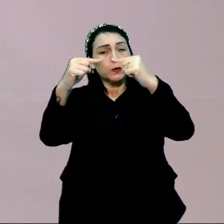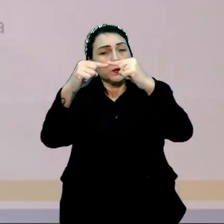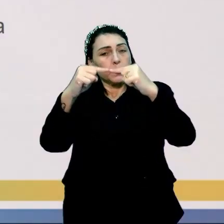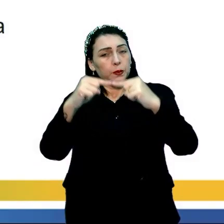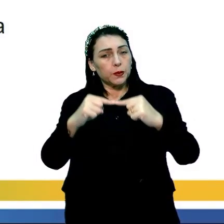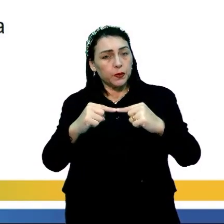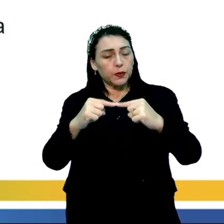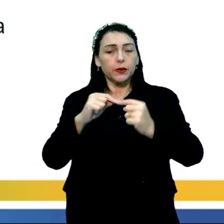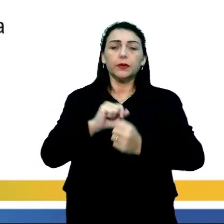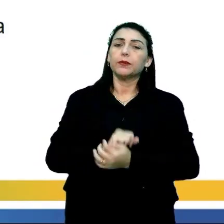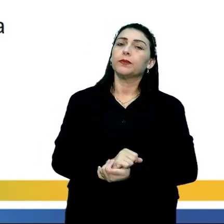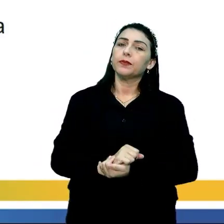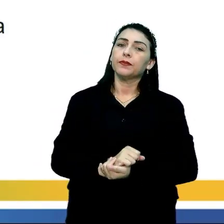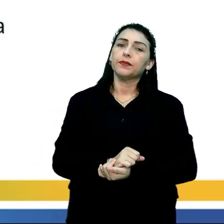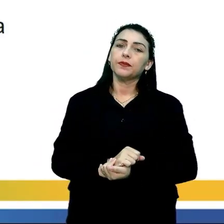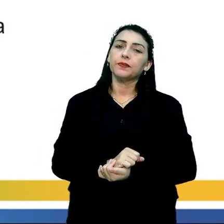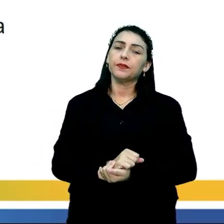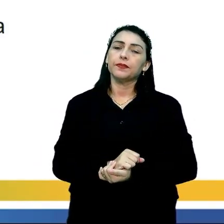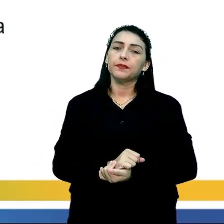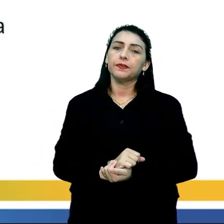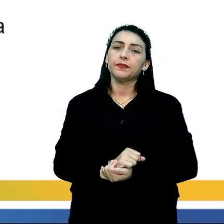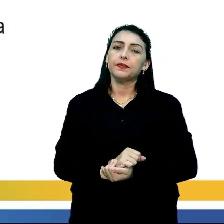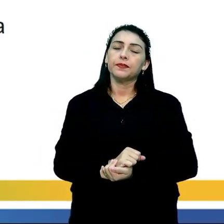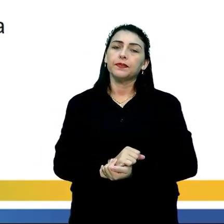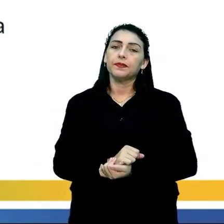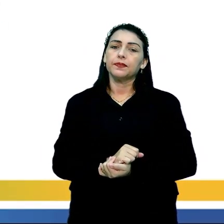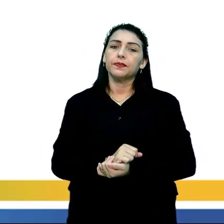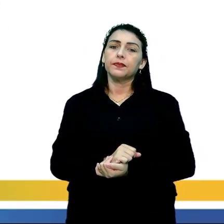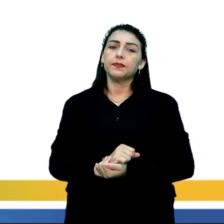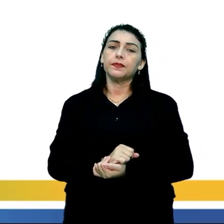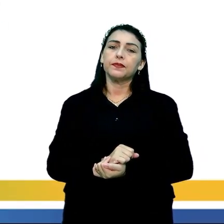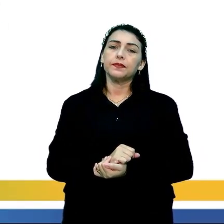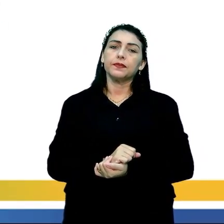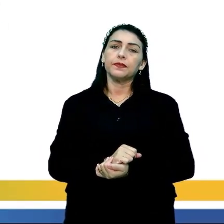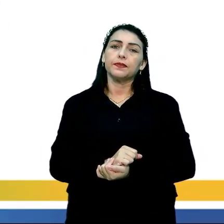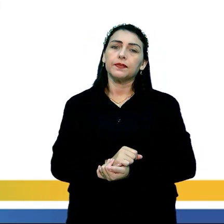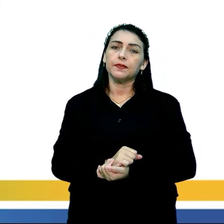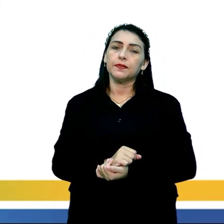entrelaçar. Então, vamos entender.